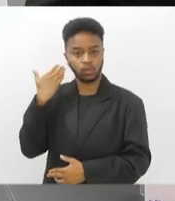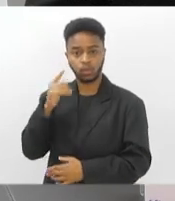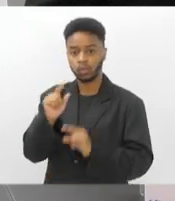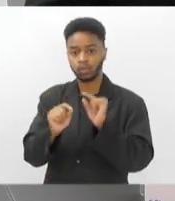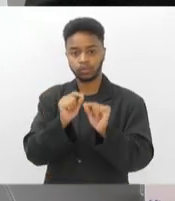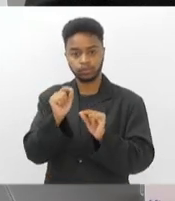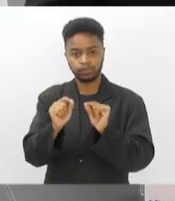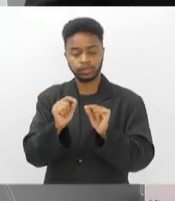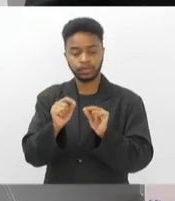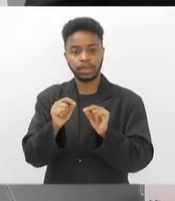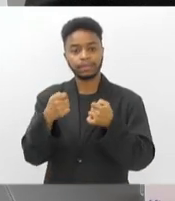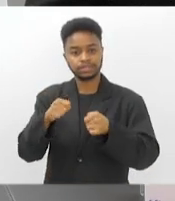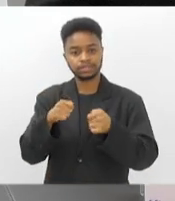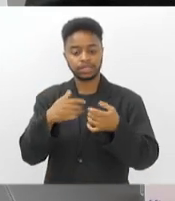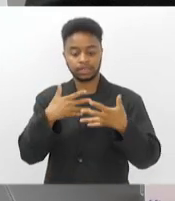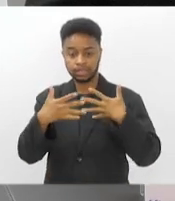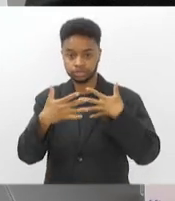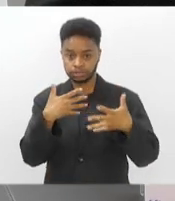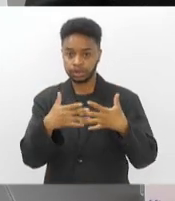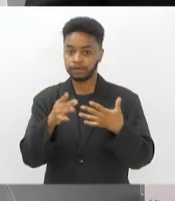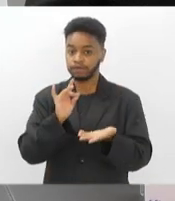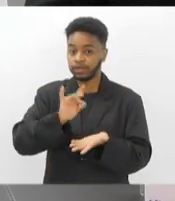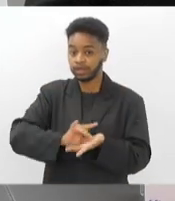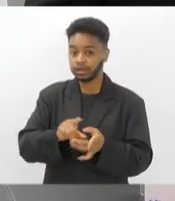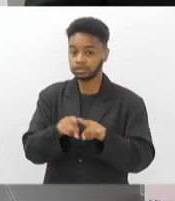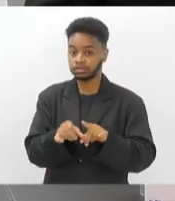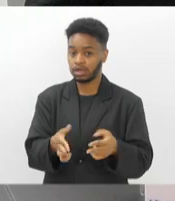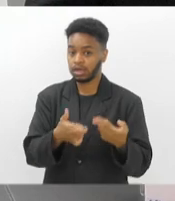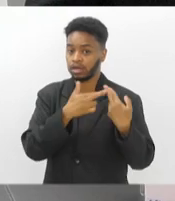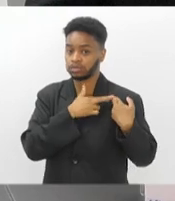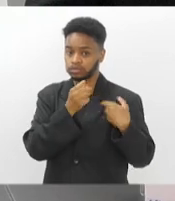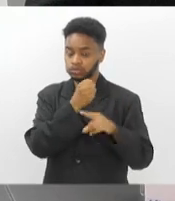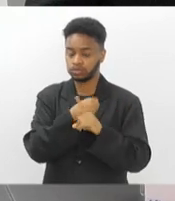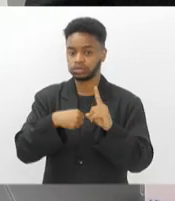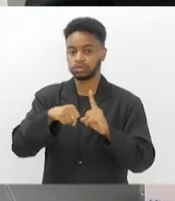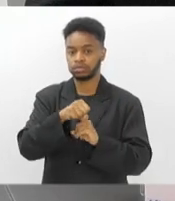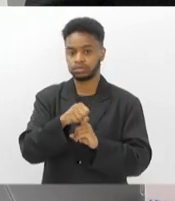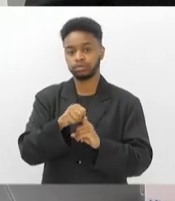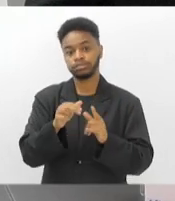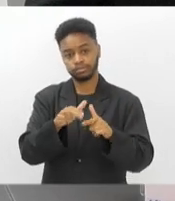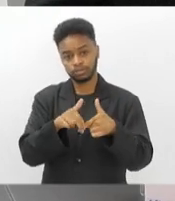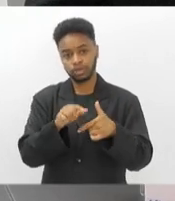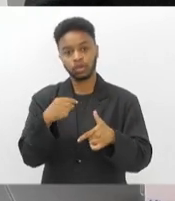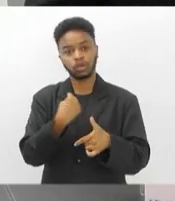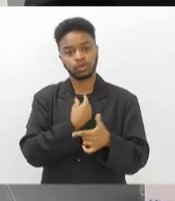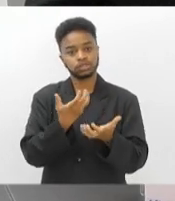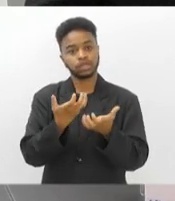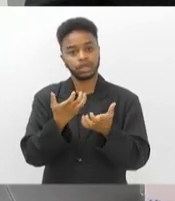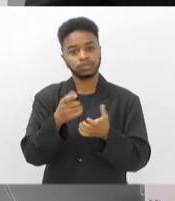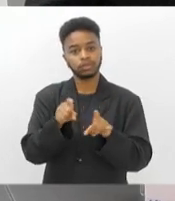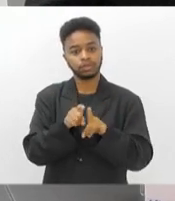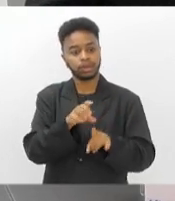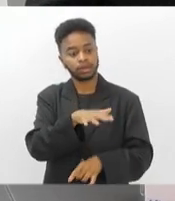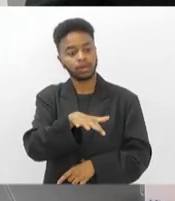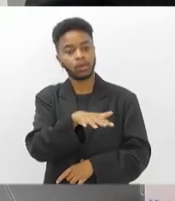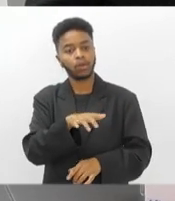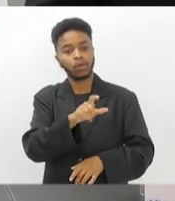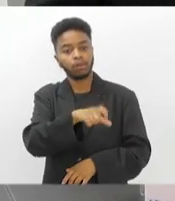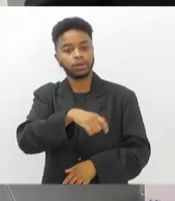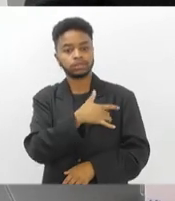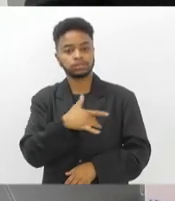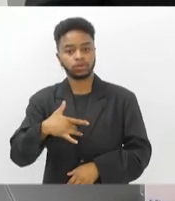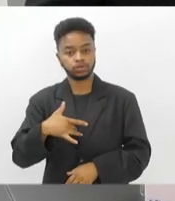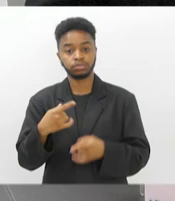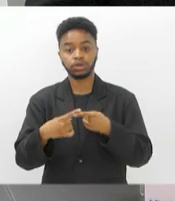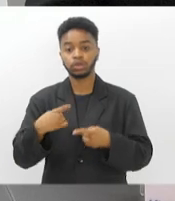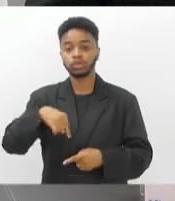com transparência verdade e responsabilidade social e é isso que nós queremos através dos planos de saúde também todos nós somos